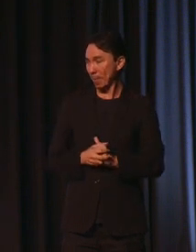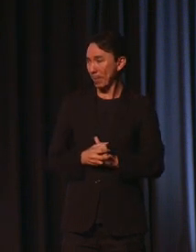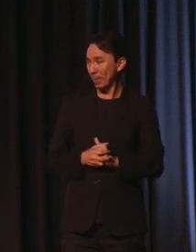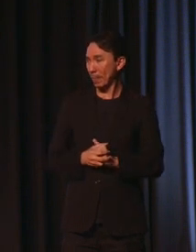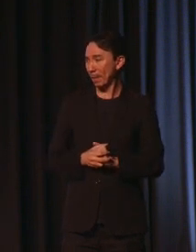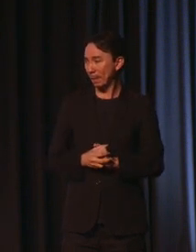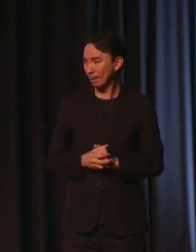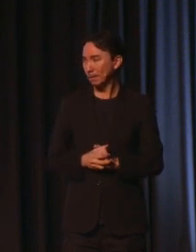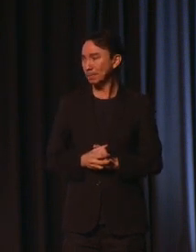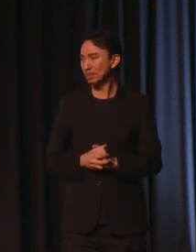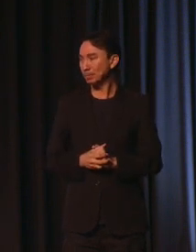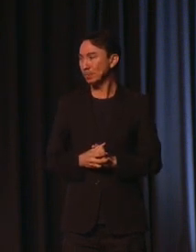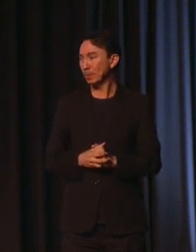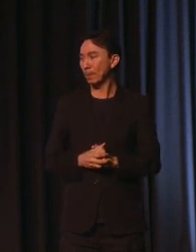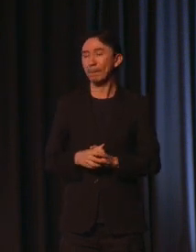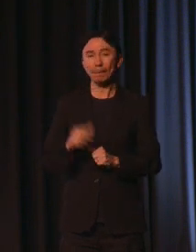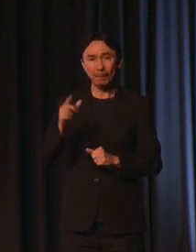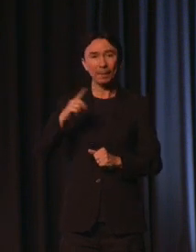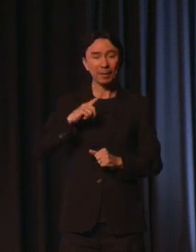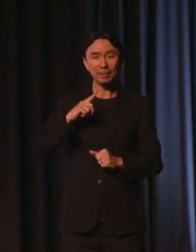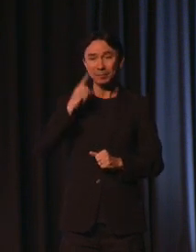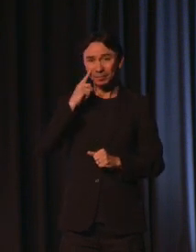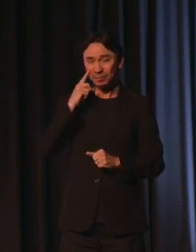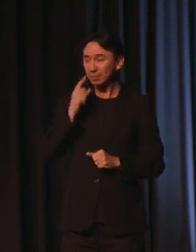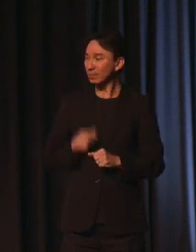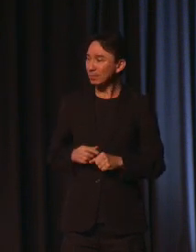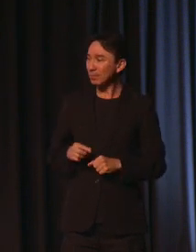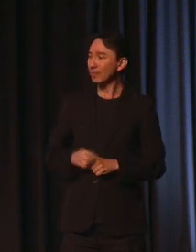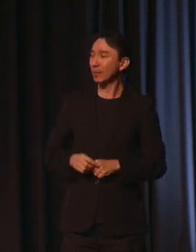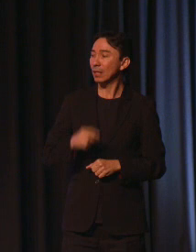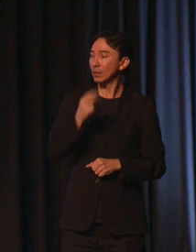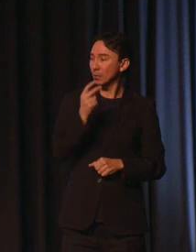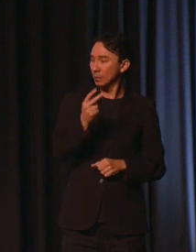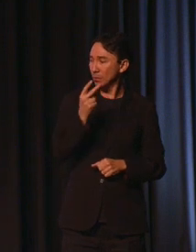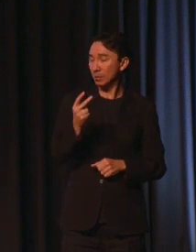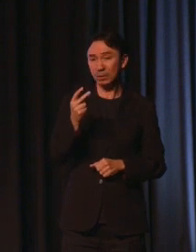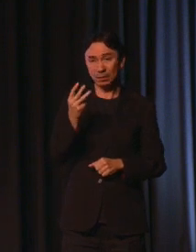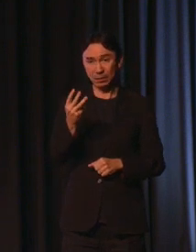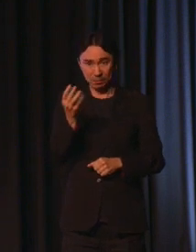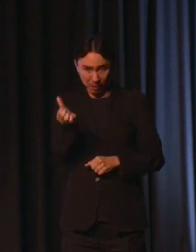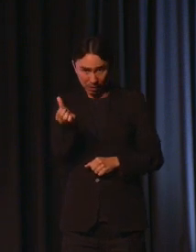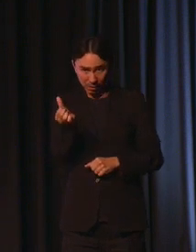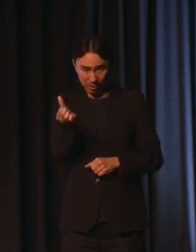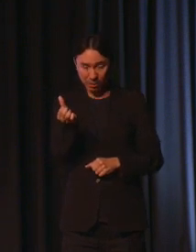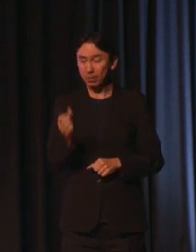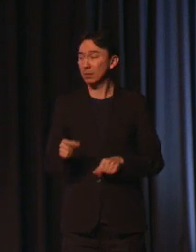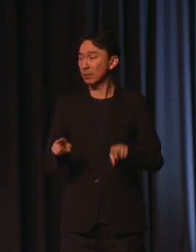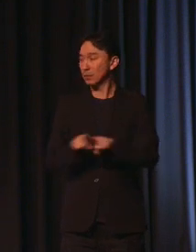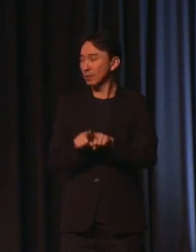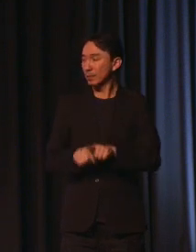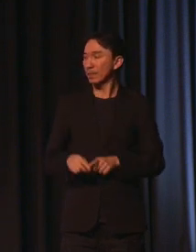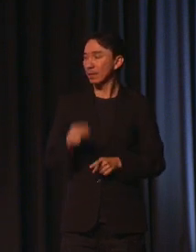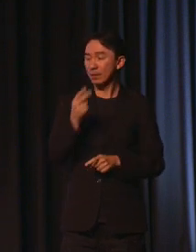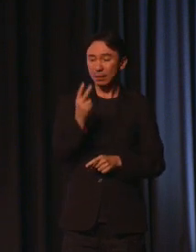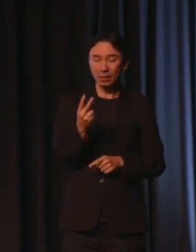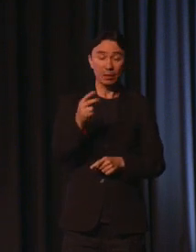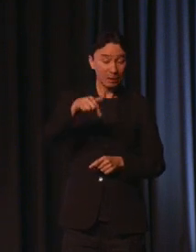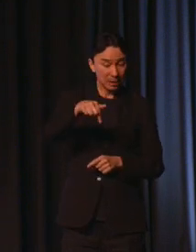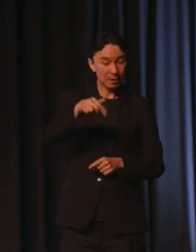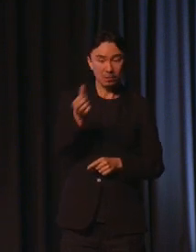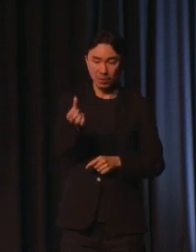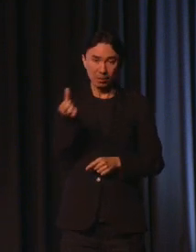Aqui são, então, esses 2 acórdãos, o 2236 de 2007 e o 766 de